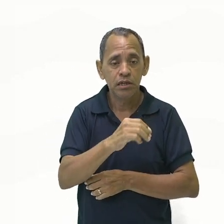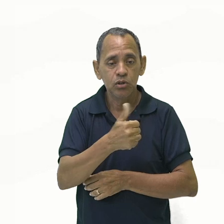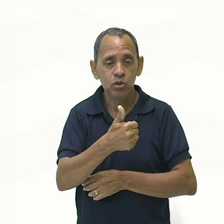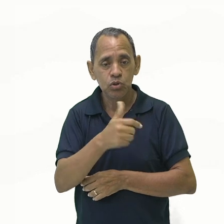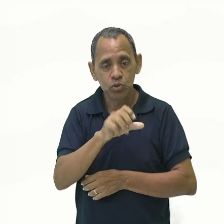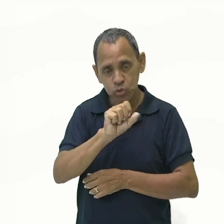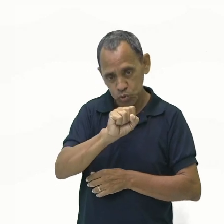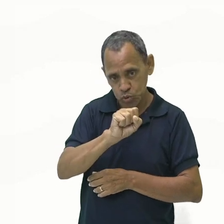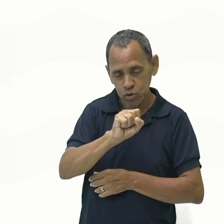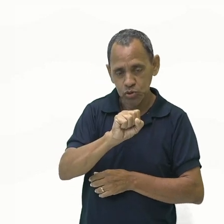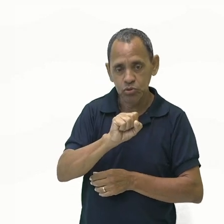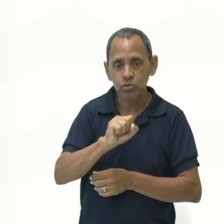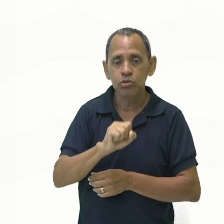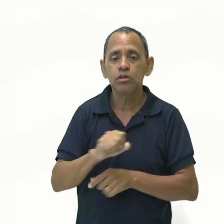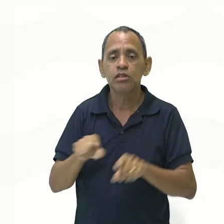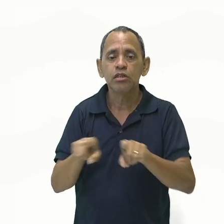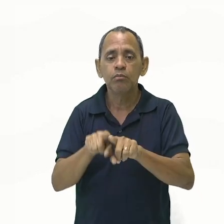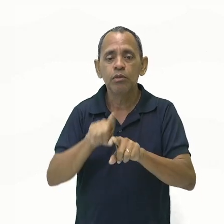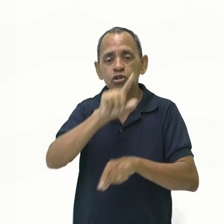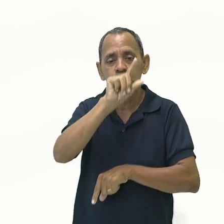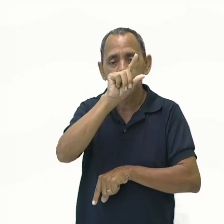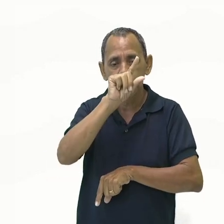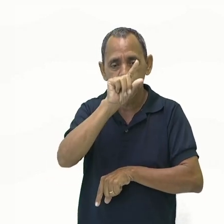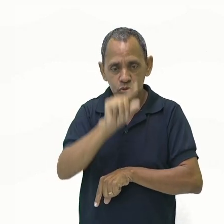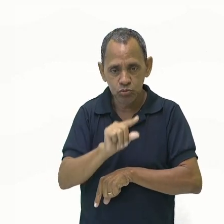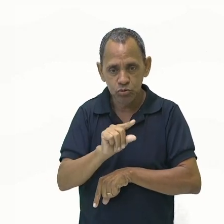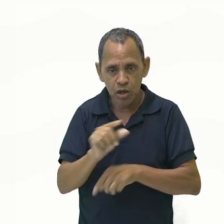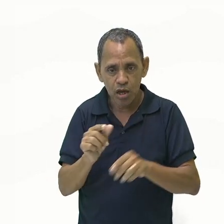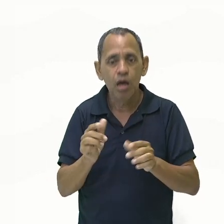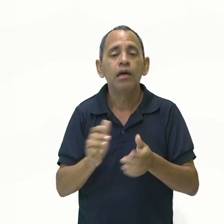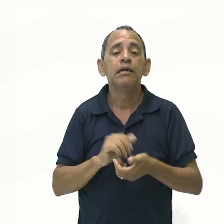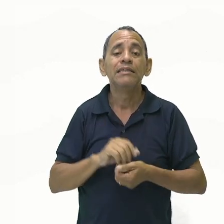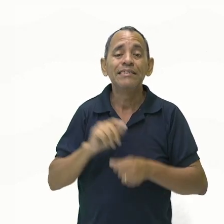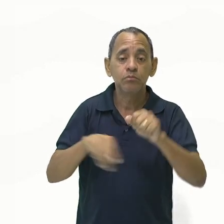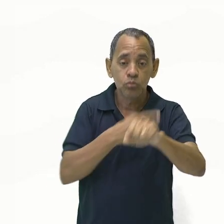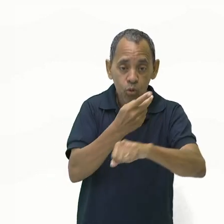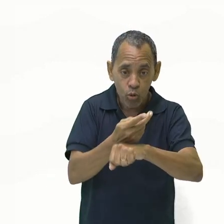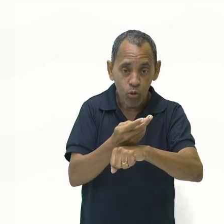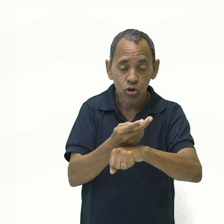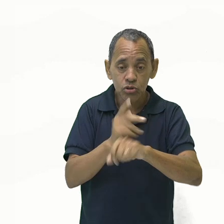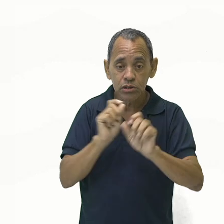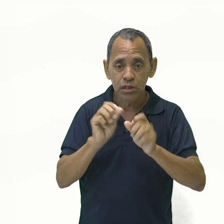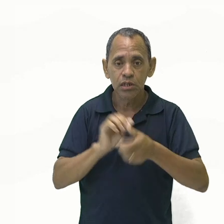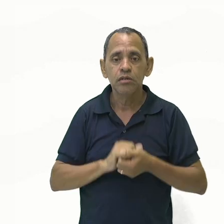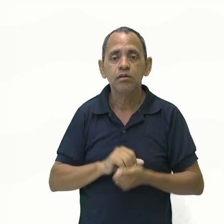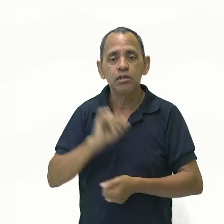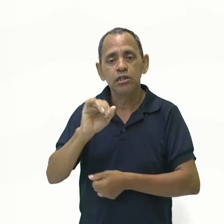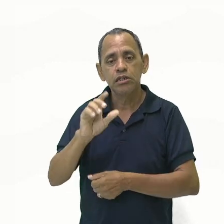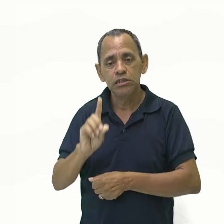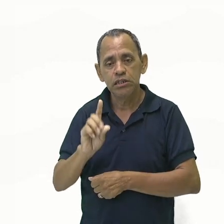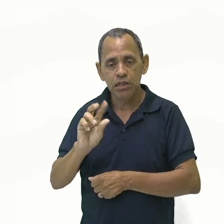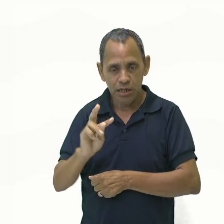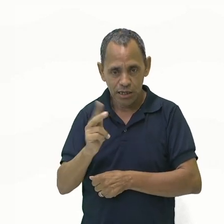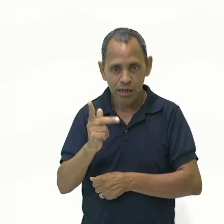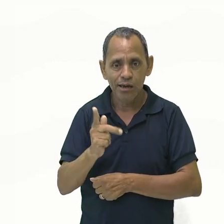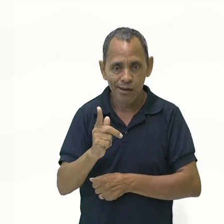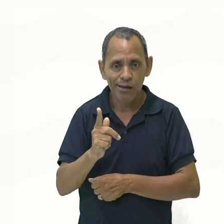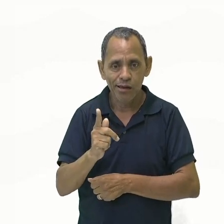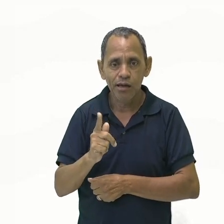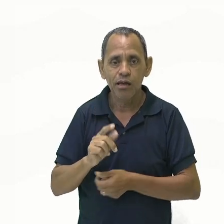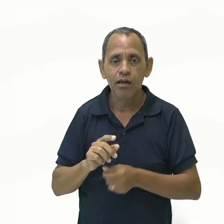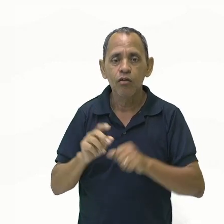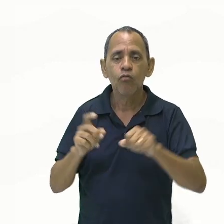2018, 2022, né? E após isso voltou a subir os índices de IDH no território brasileiro. Então, índices